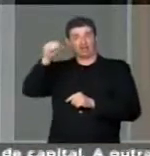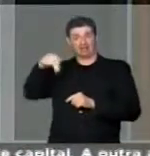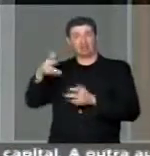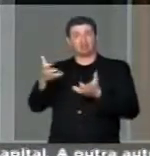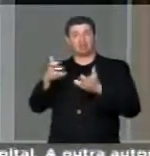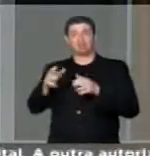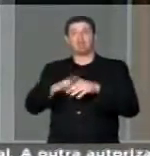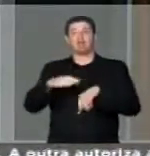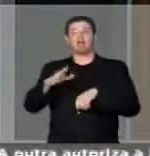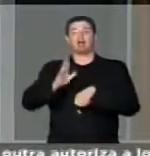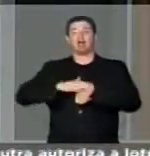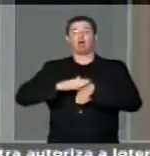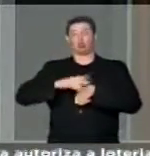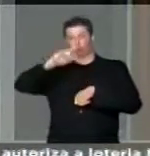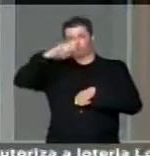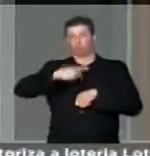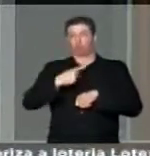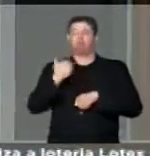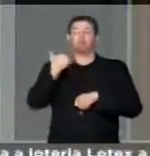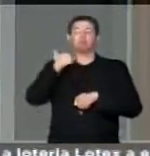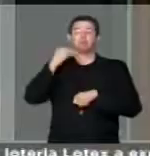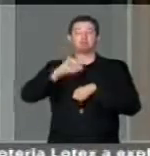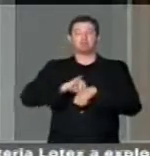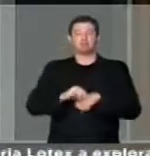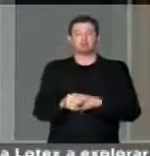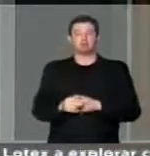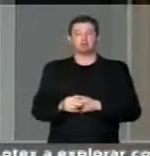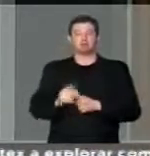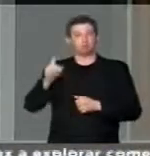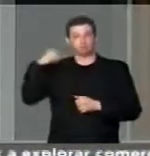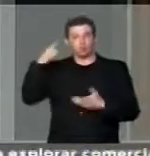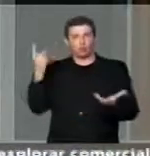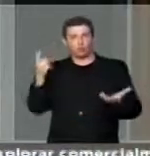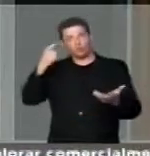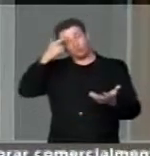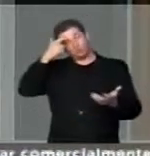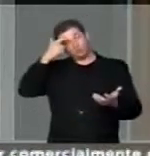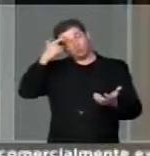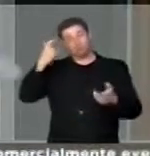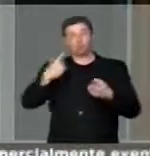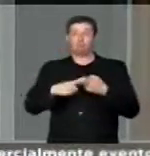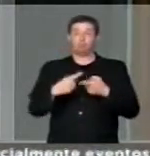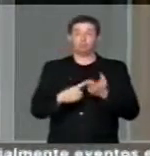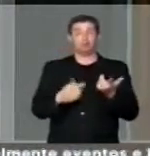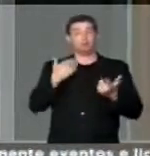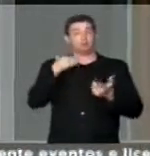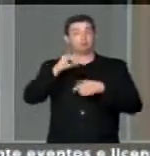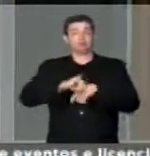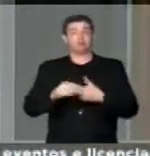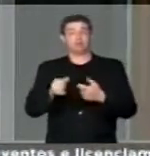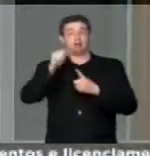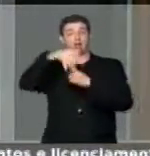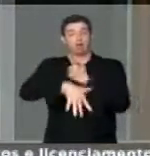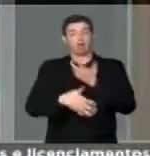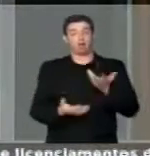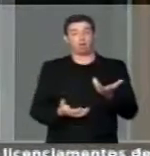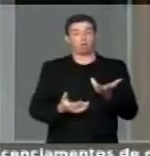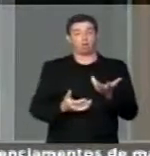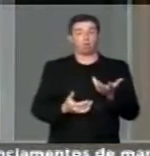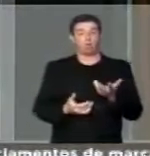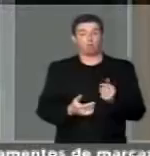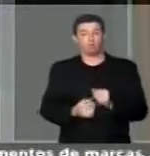mais autonomia para o Banco Central? Eles ficaram loucos porque o Banco Central